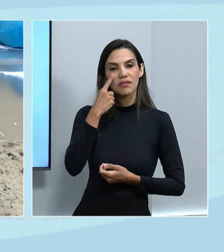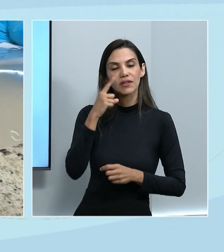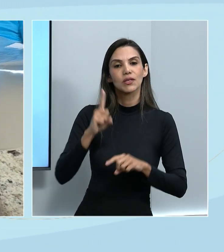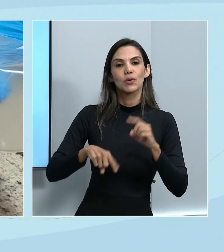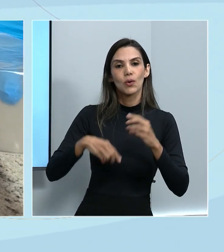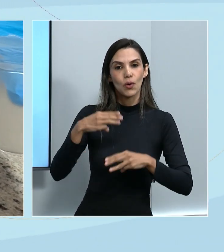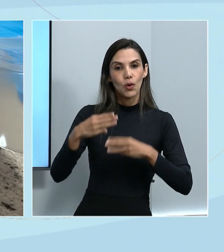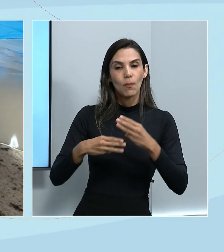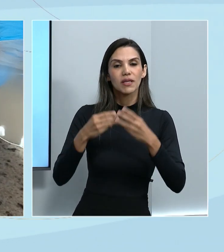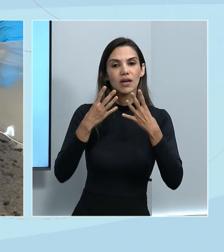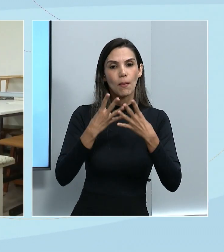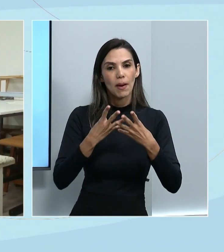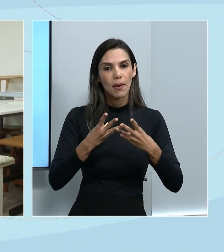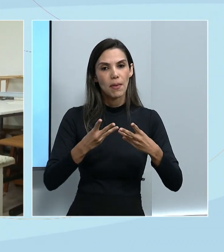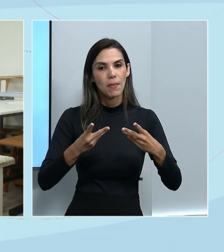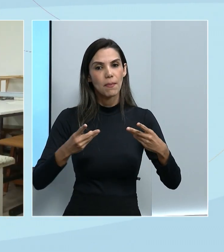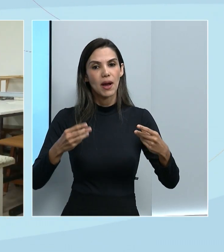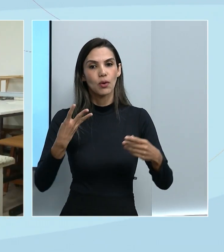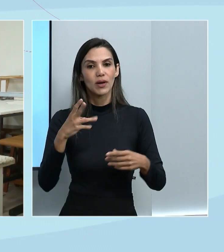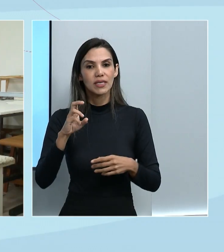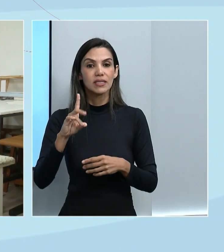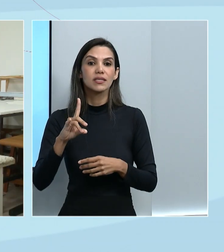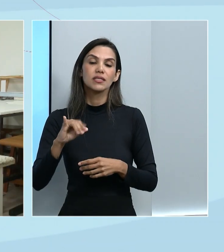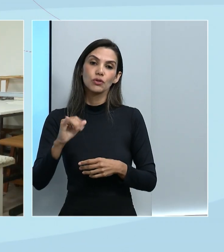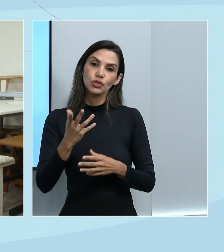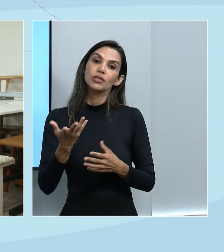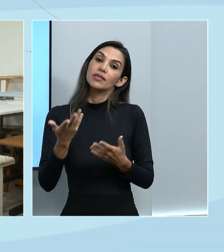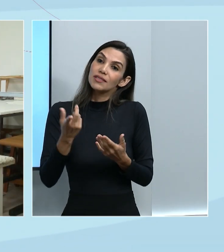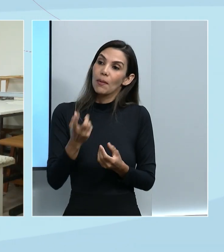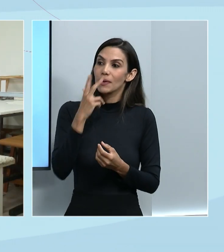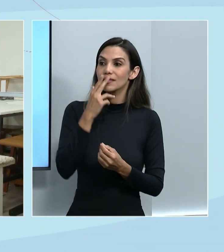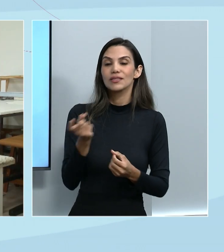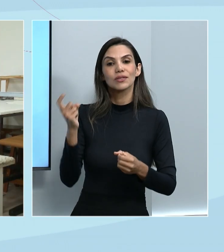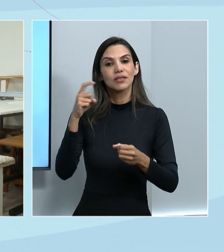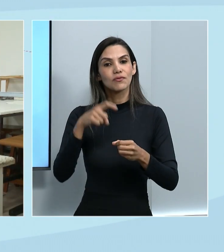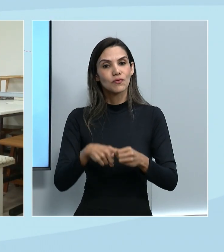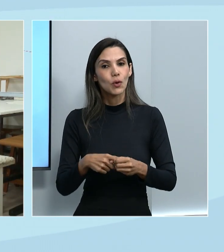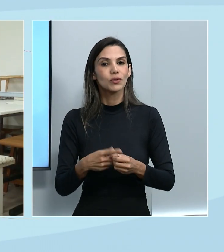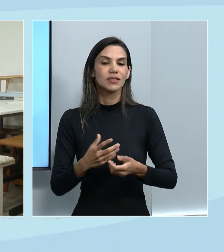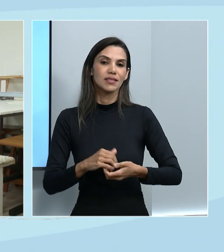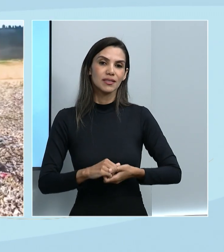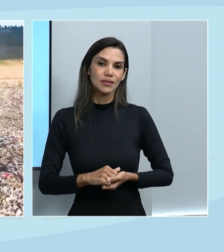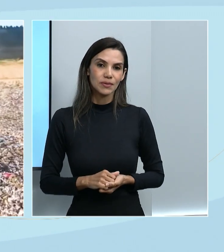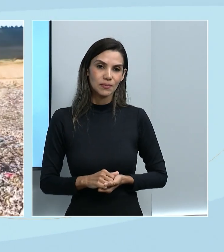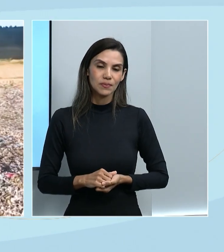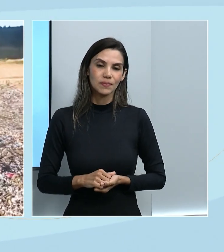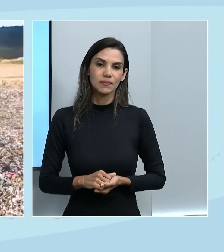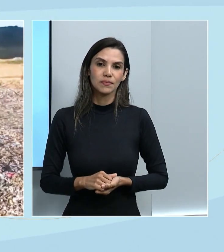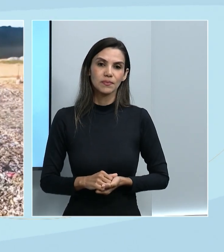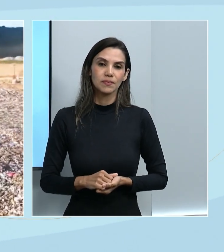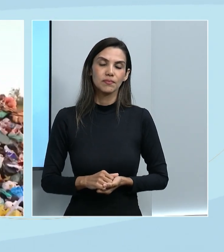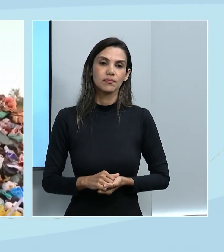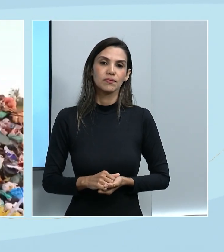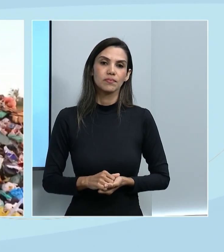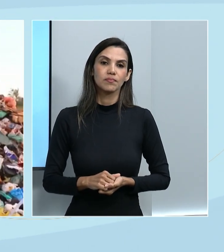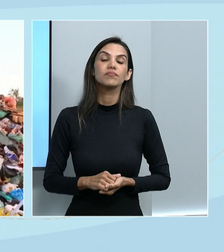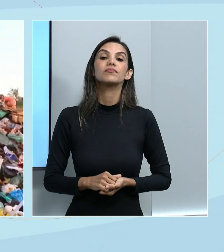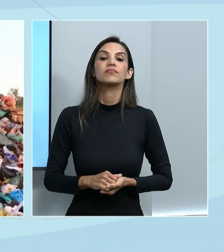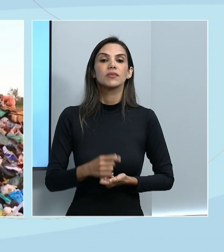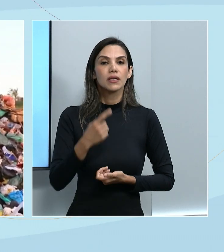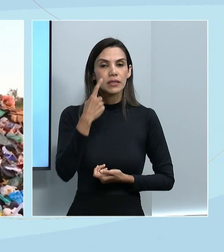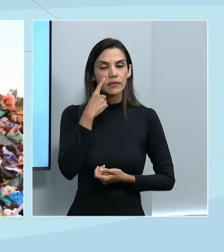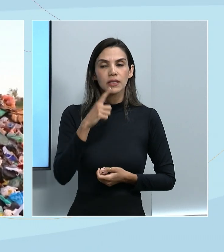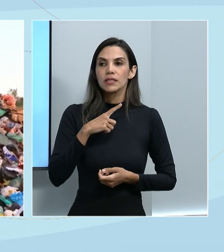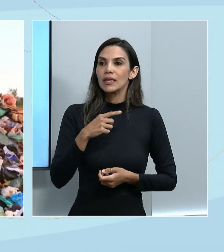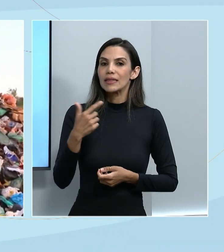45 dias, né? Então a gente está devolvendo para a natureza simplesmente CO2 e água. Eu não vejo outra